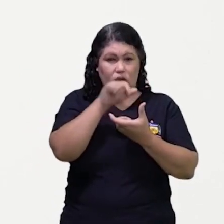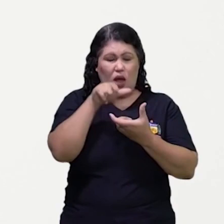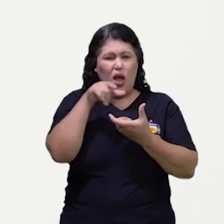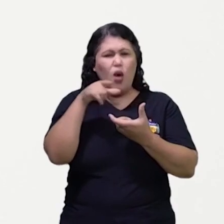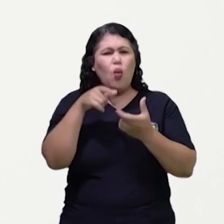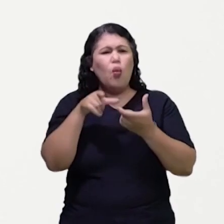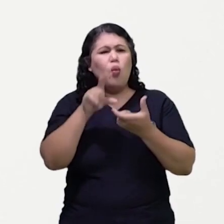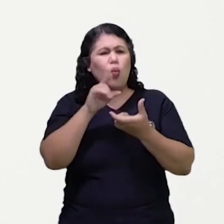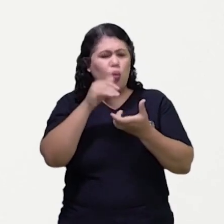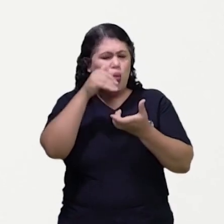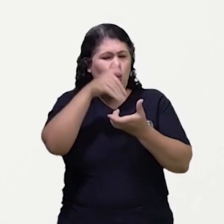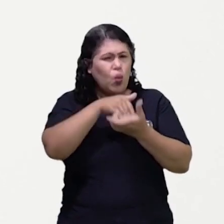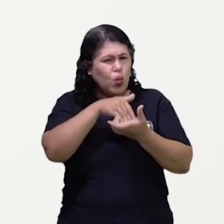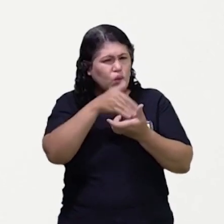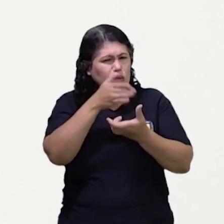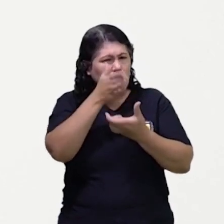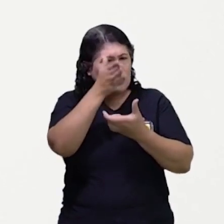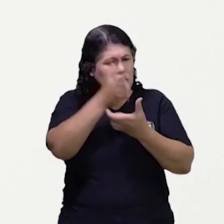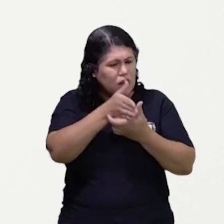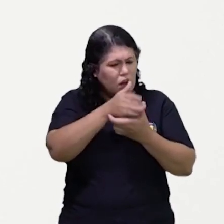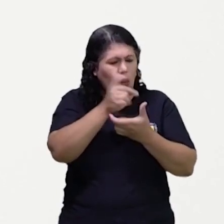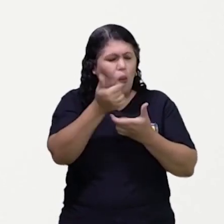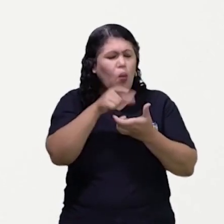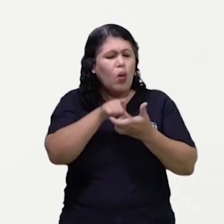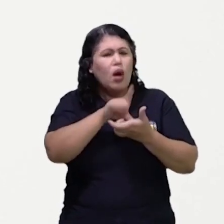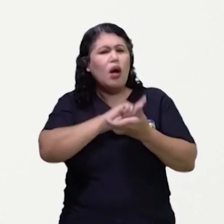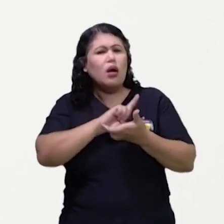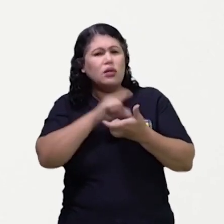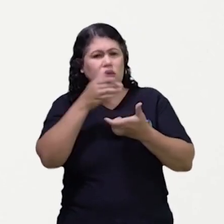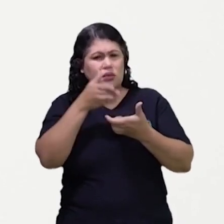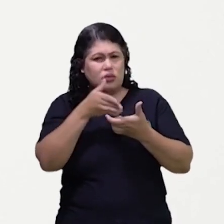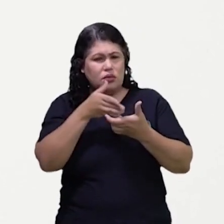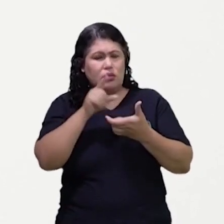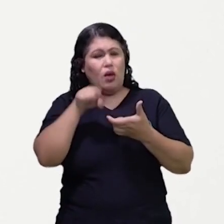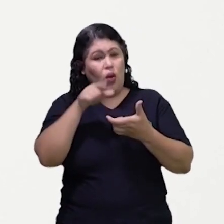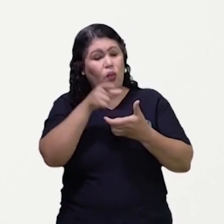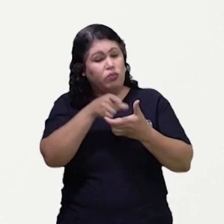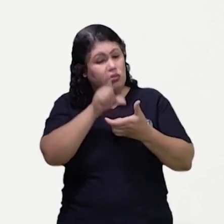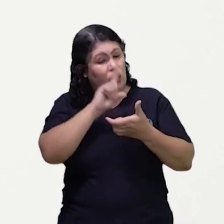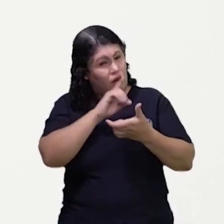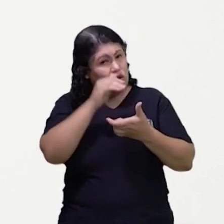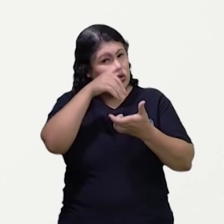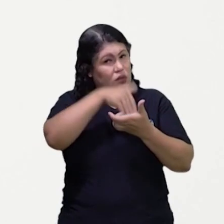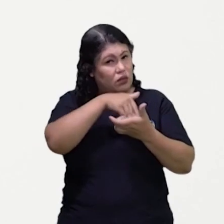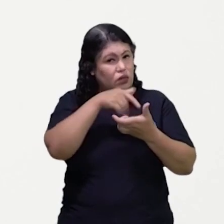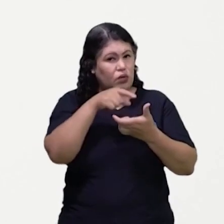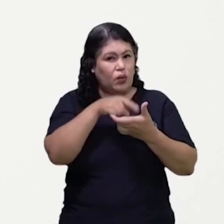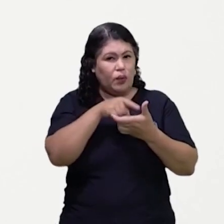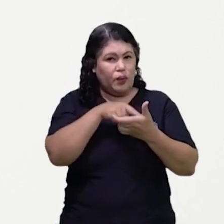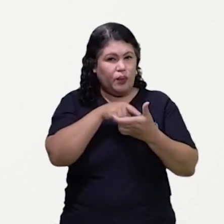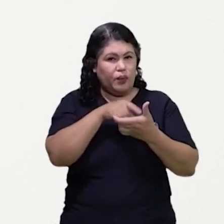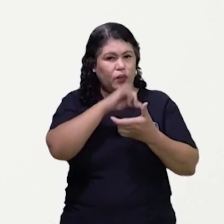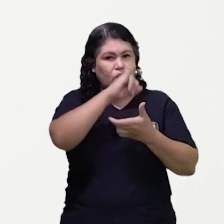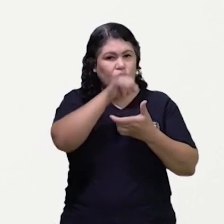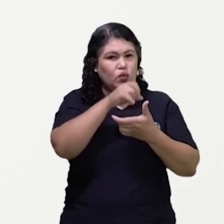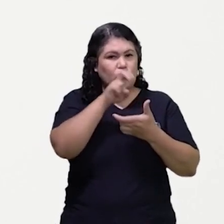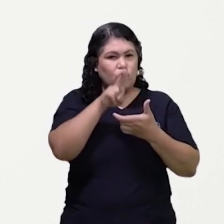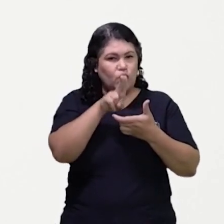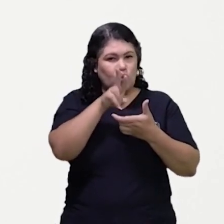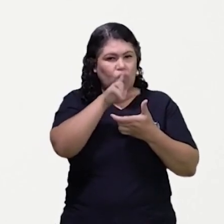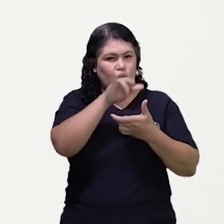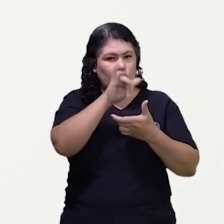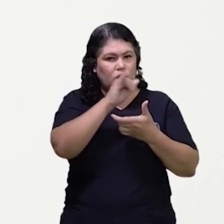ou tá na penúltima? Tá na última ou tá na penúltima? Na penúltima sílaba, porque a gente está trabalhando, ó, as